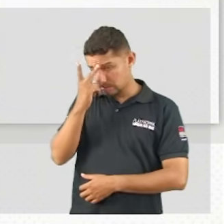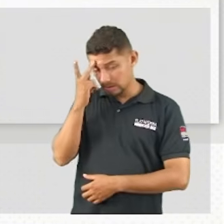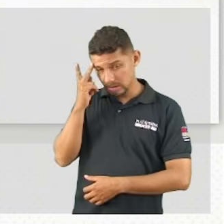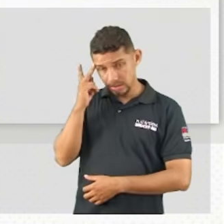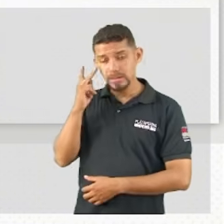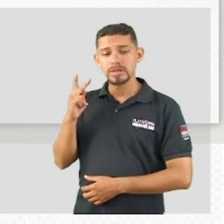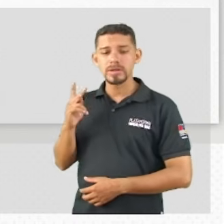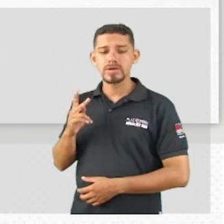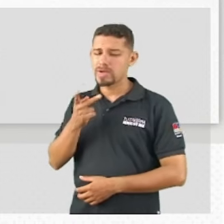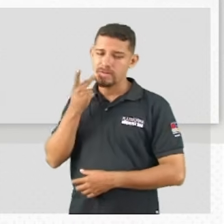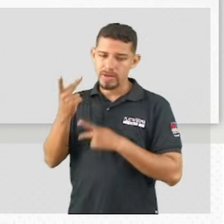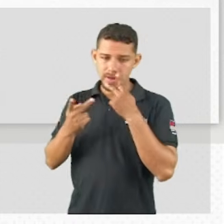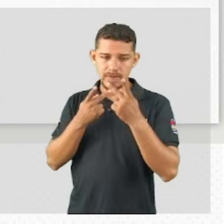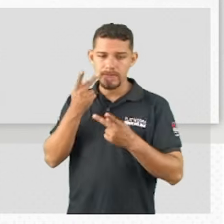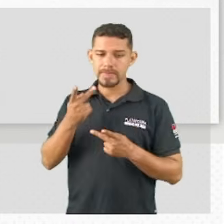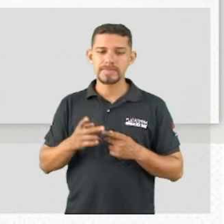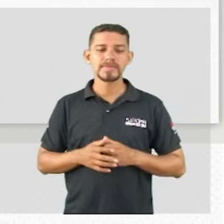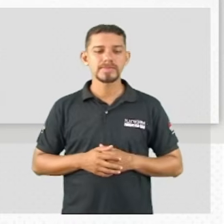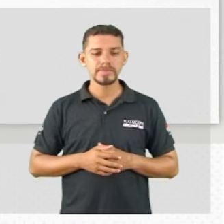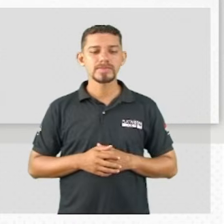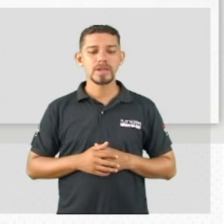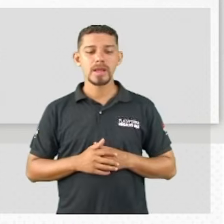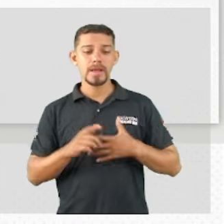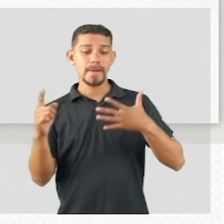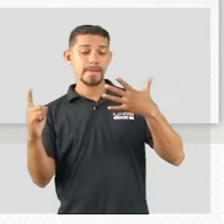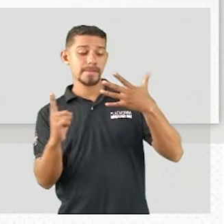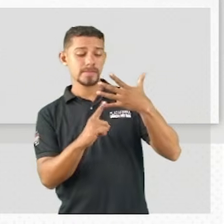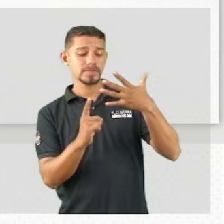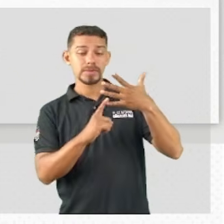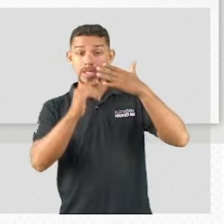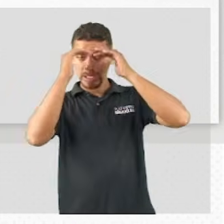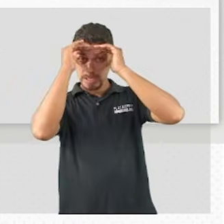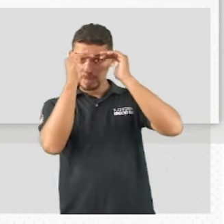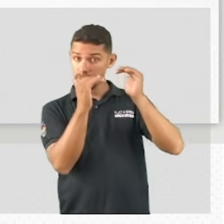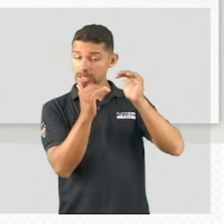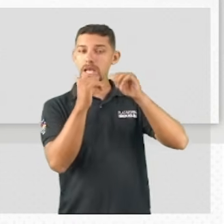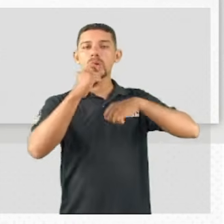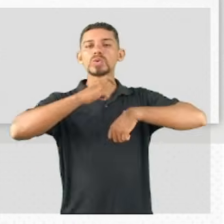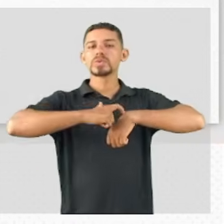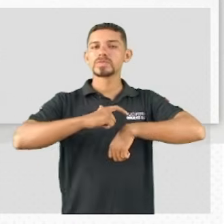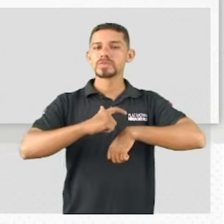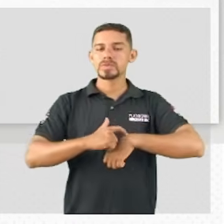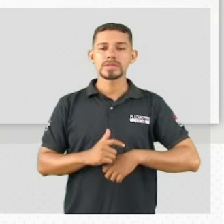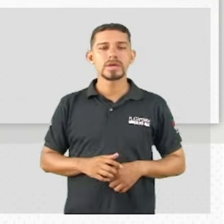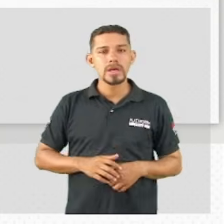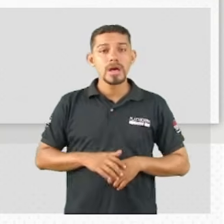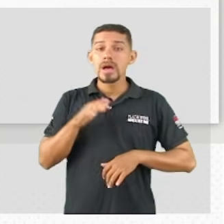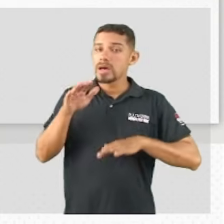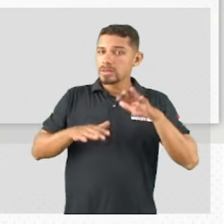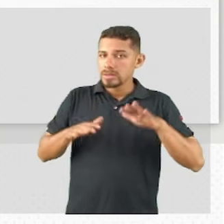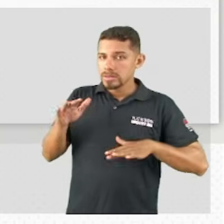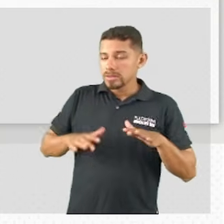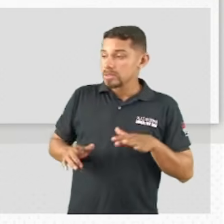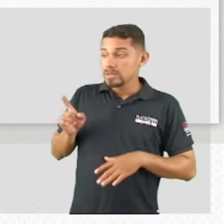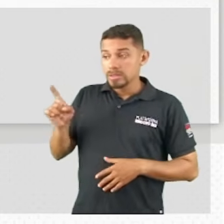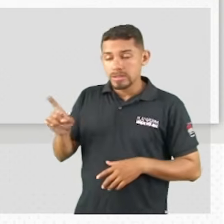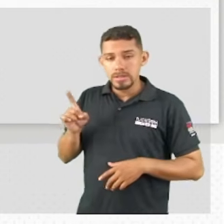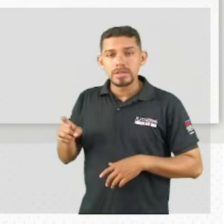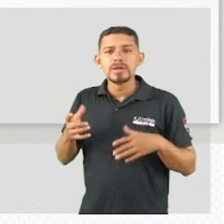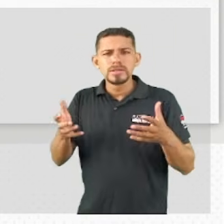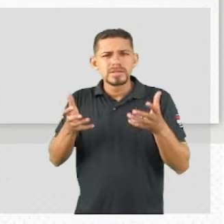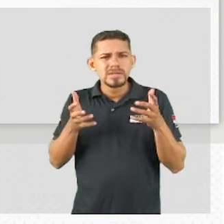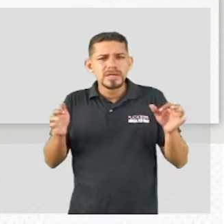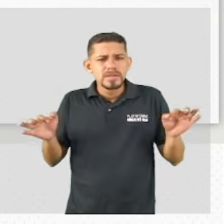fazer contra-argumentos mais eficazes. Respeito ao tempo, né? Eu sei que às vezes lá no debate a pessoa quer finalizar